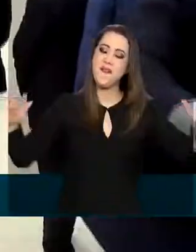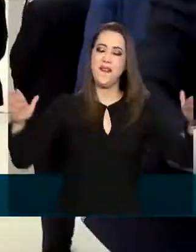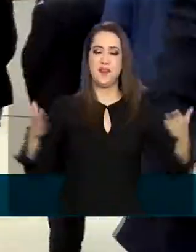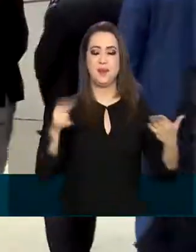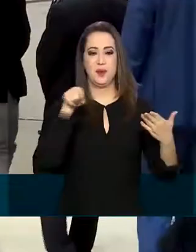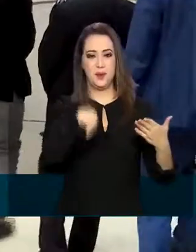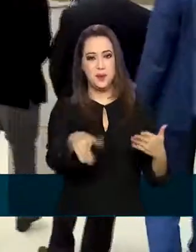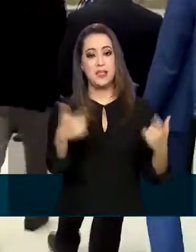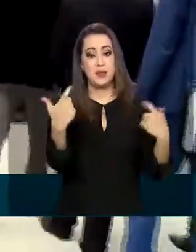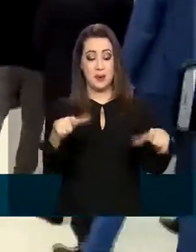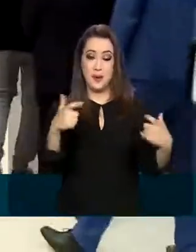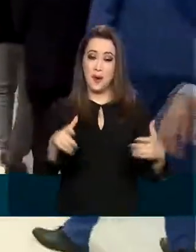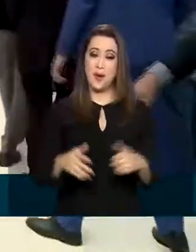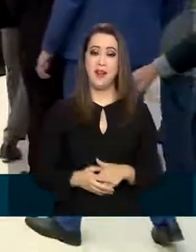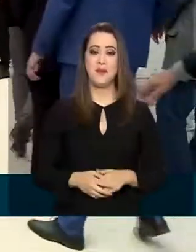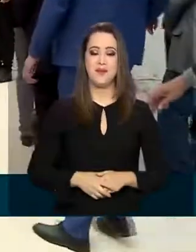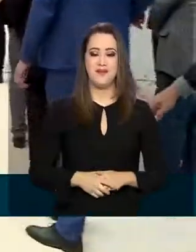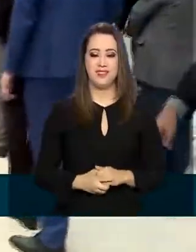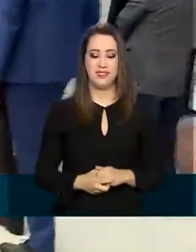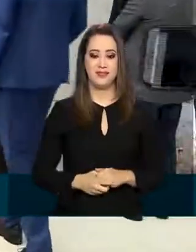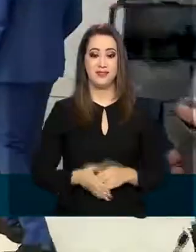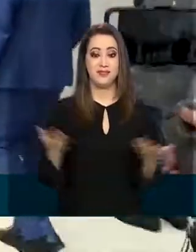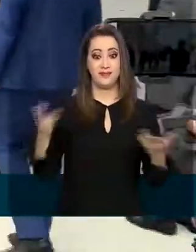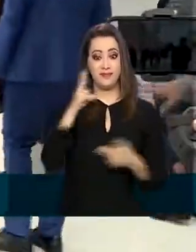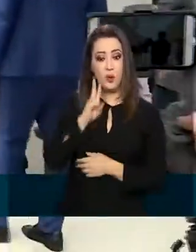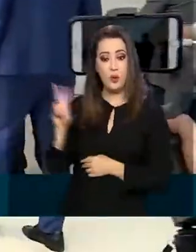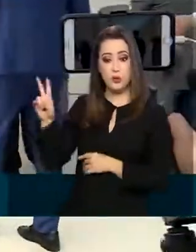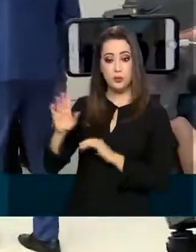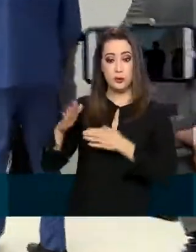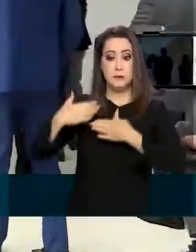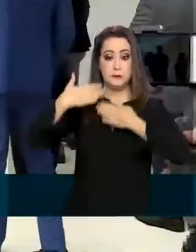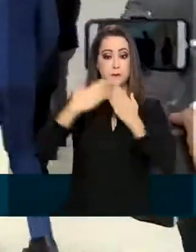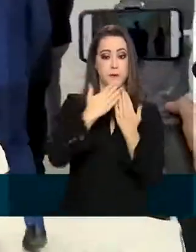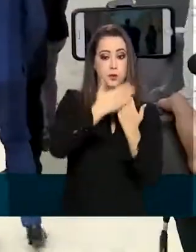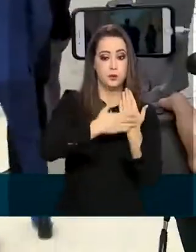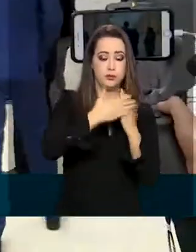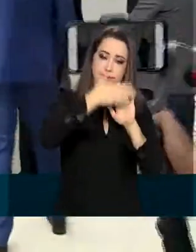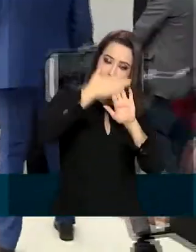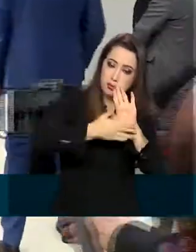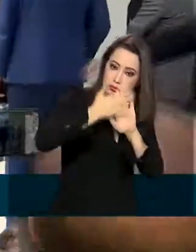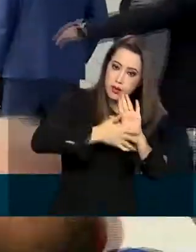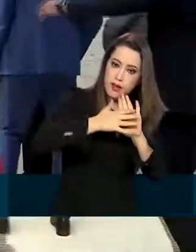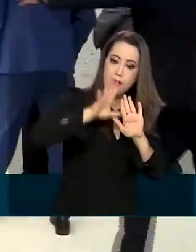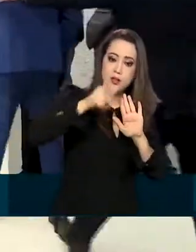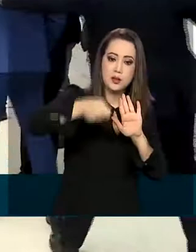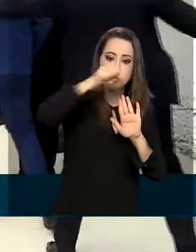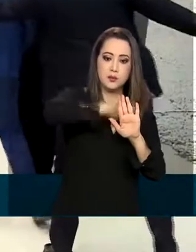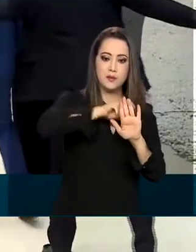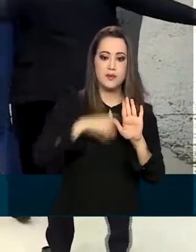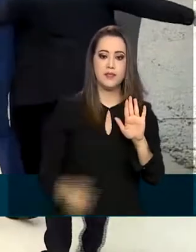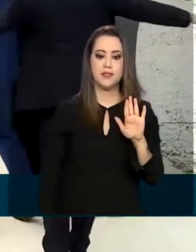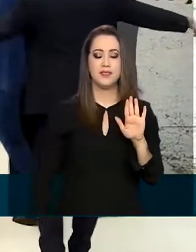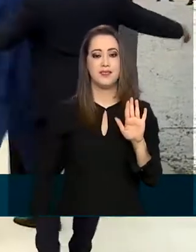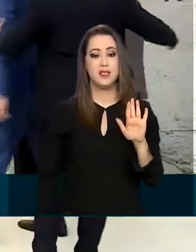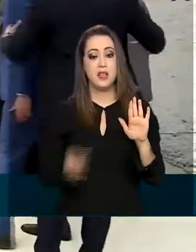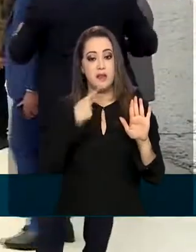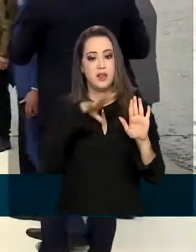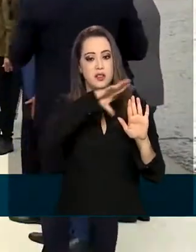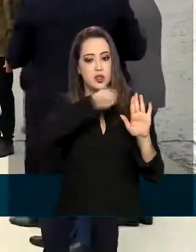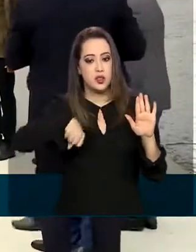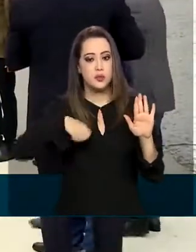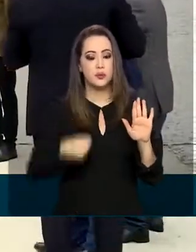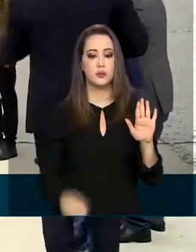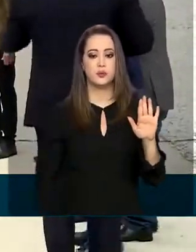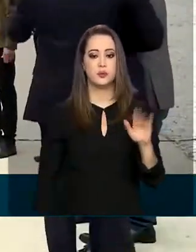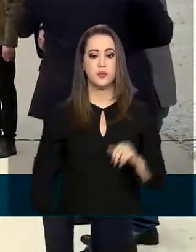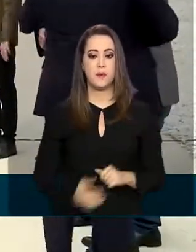Moriá. Calma. Cuidado lá, esse cara, tira todo mundo aí, ó. Ali, ó. Tira aí, tira. Vamos, André. Ô, deputado.